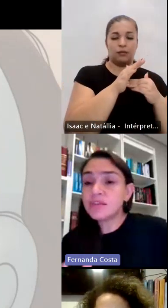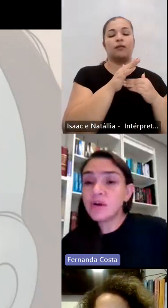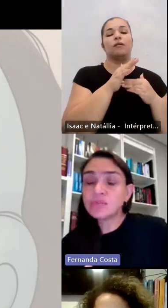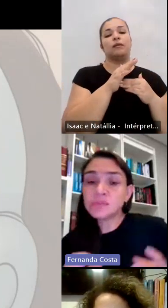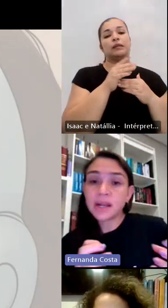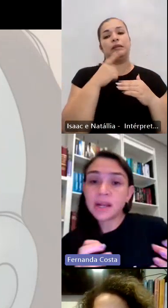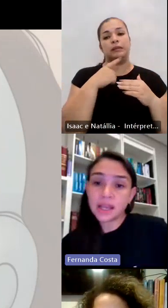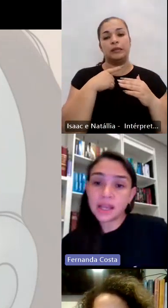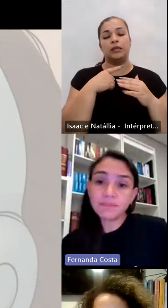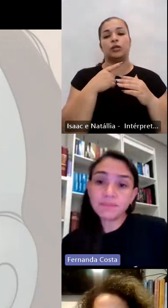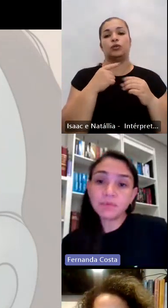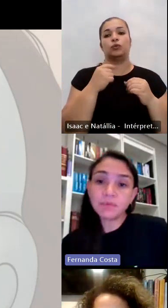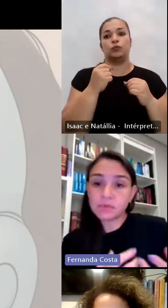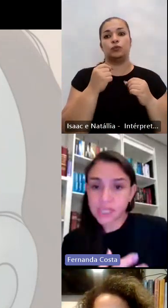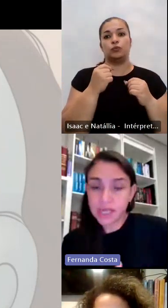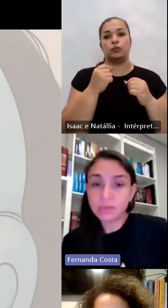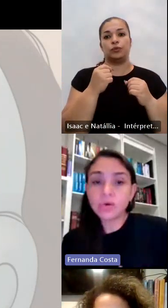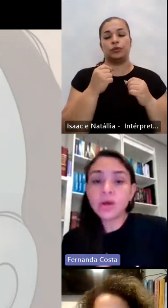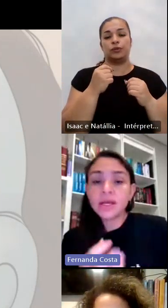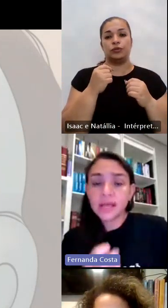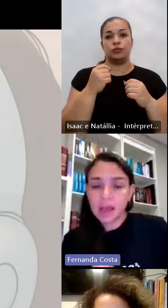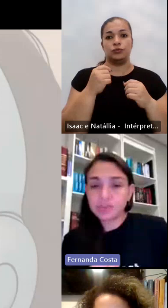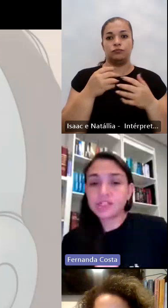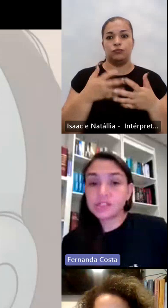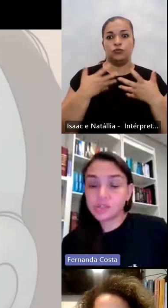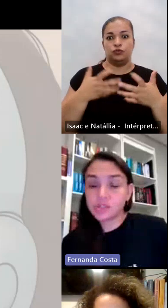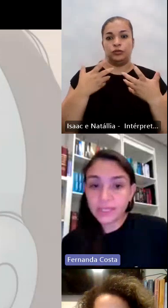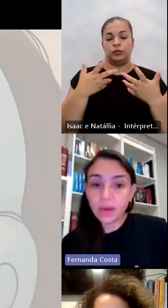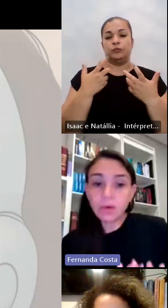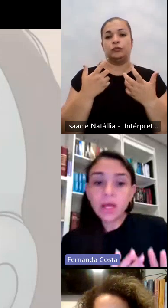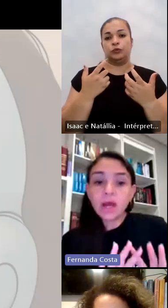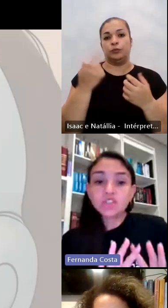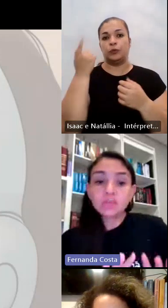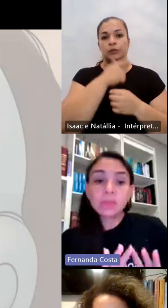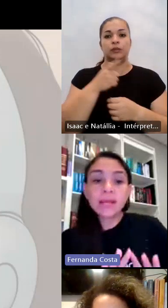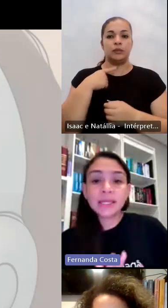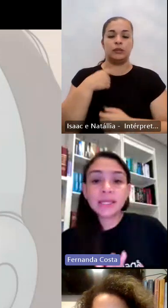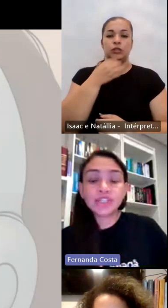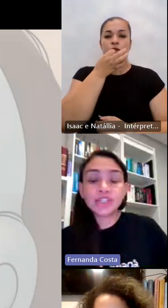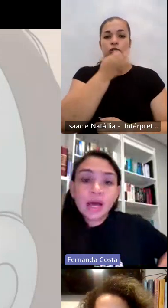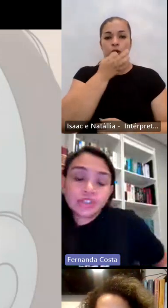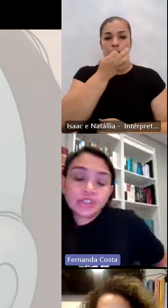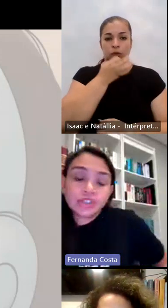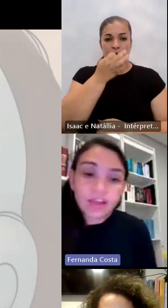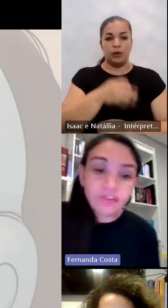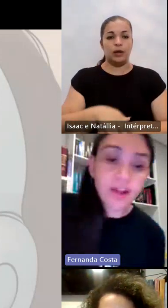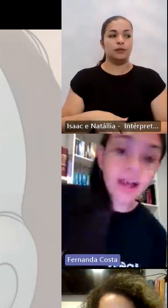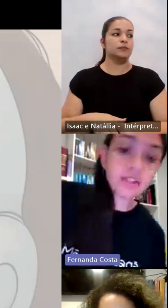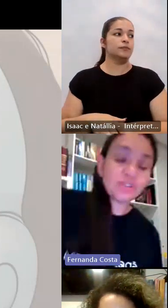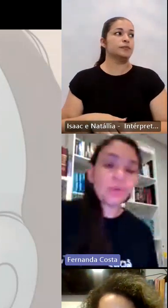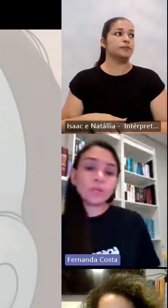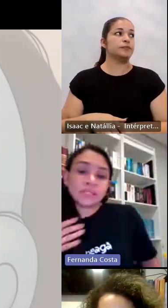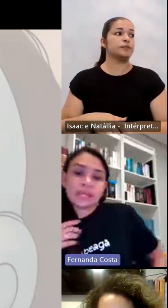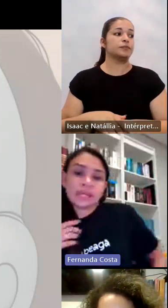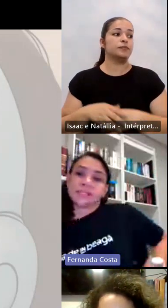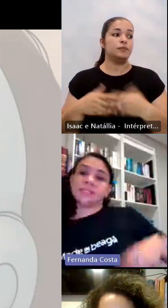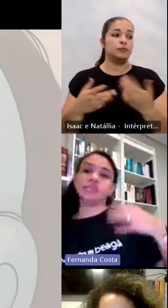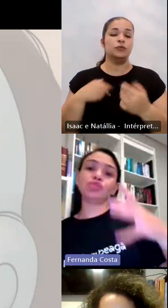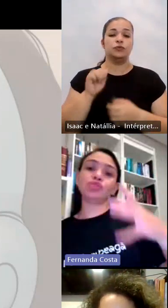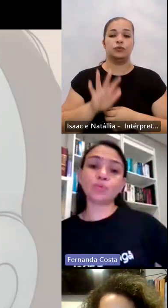estímulos nervosos para que o nosso cérebro capte esse som. Então, de uma maneira geral, a gente vai falar de